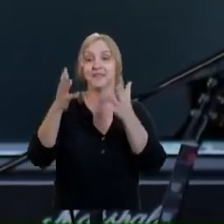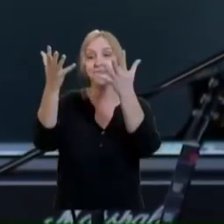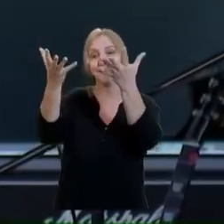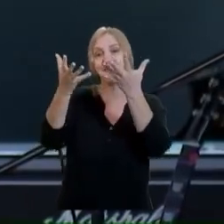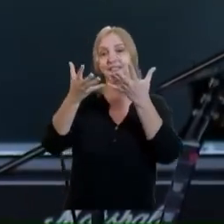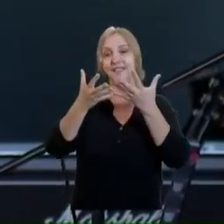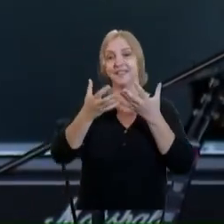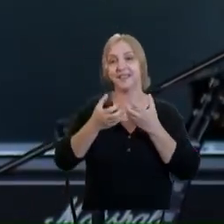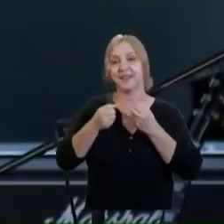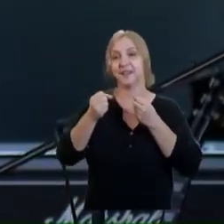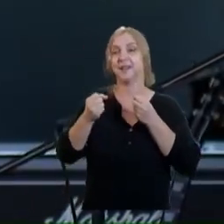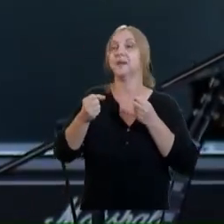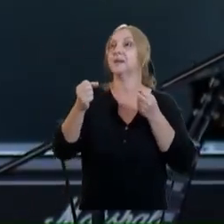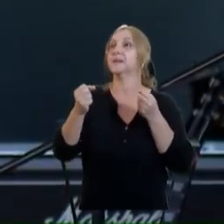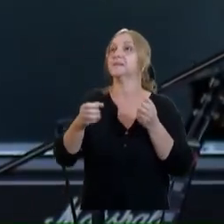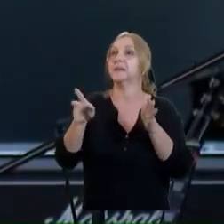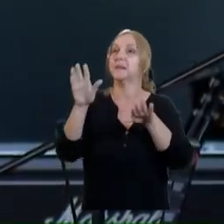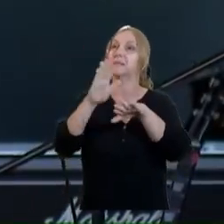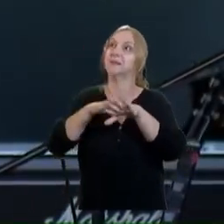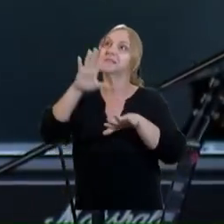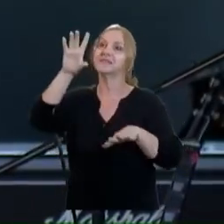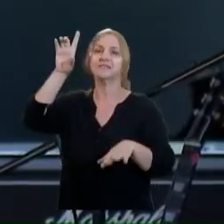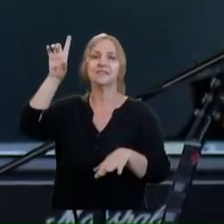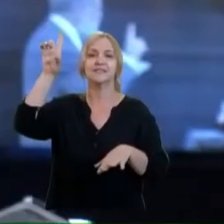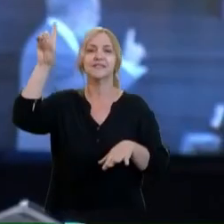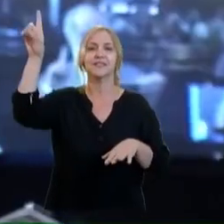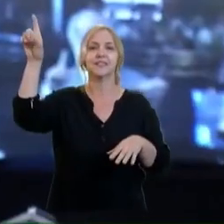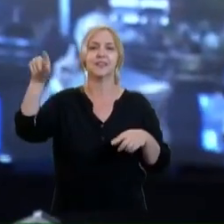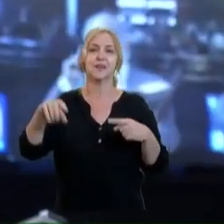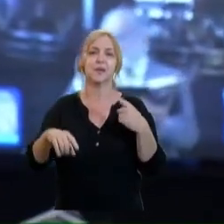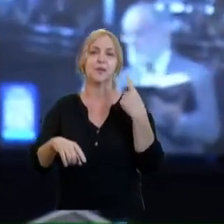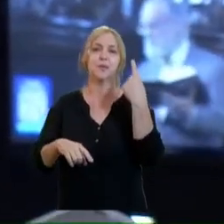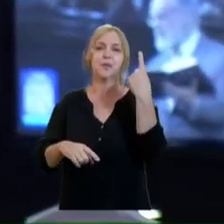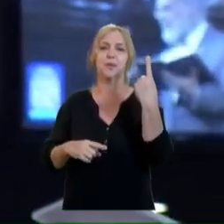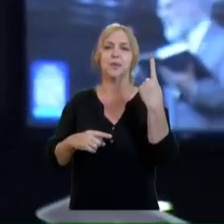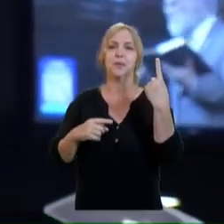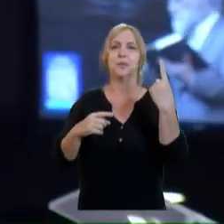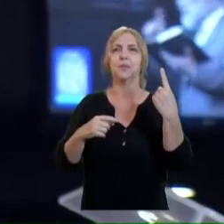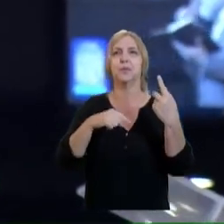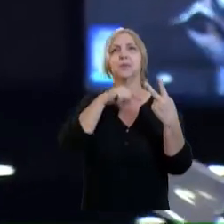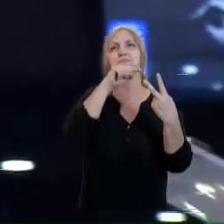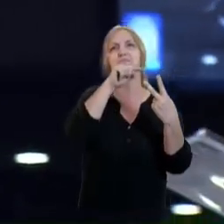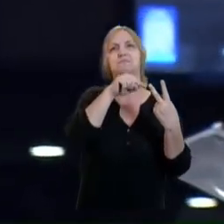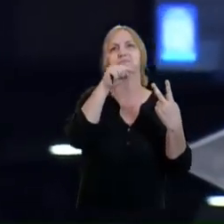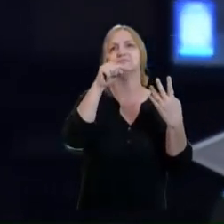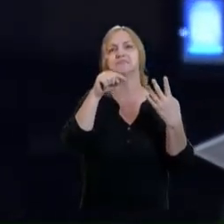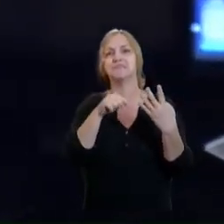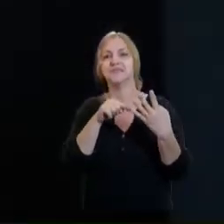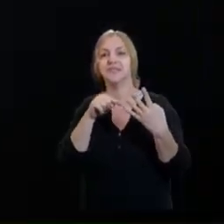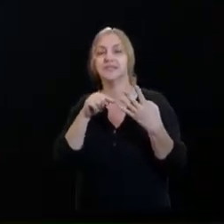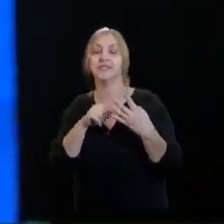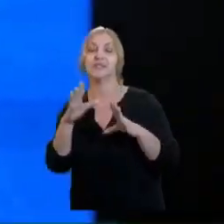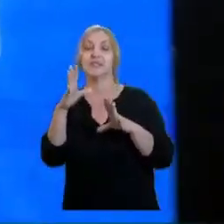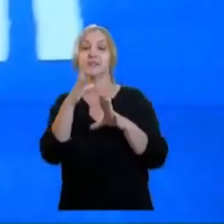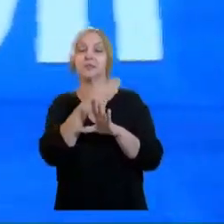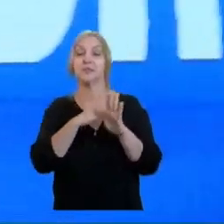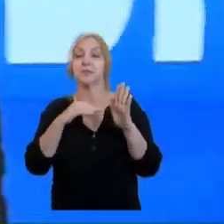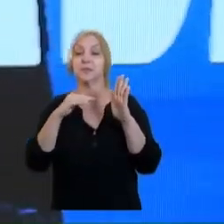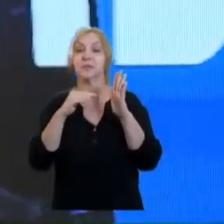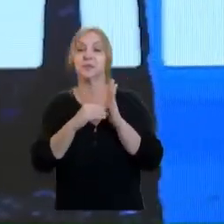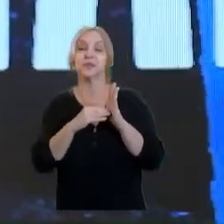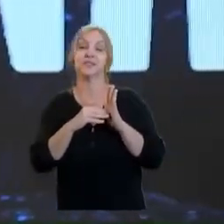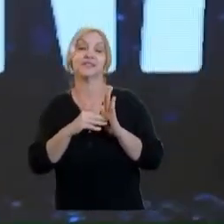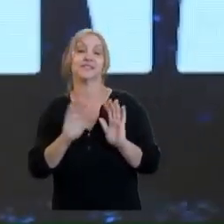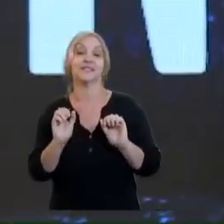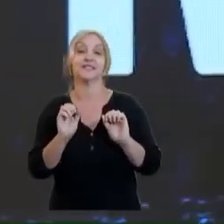recebidas da divina mão. Uma a uma, dizias de uma vez,